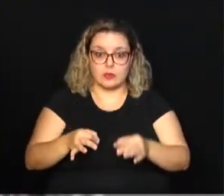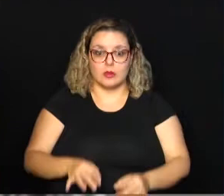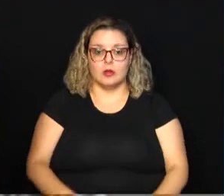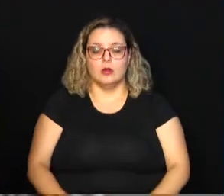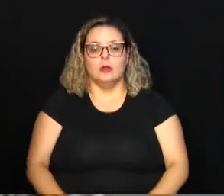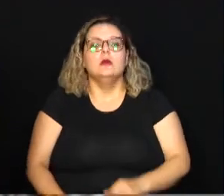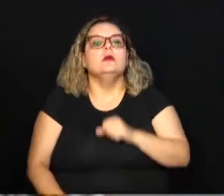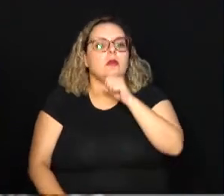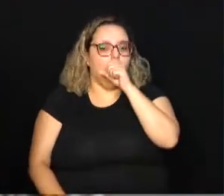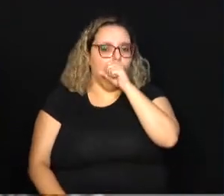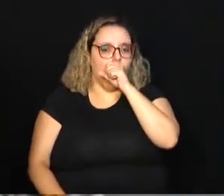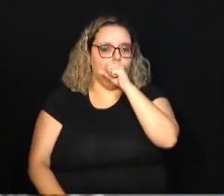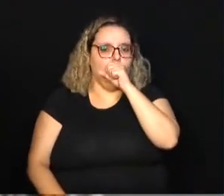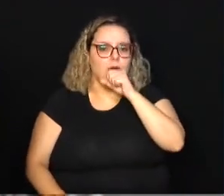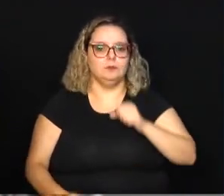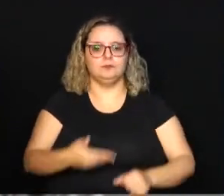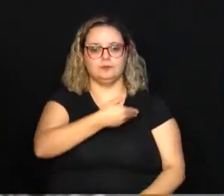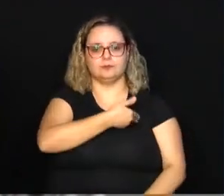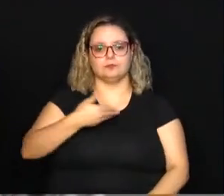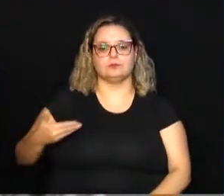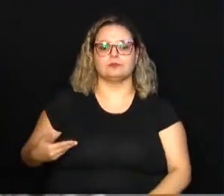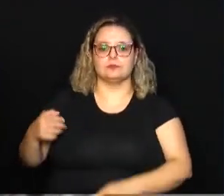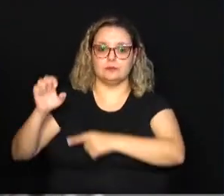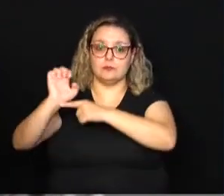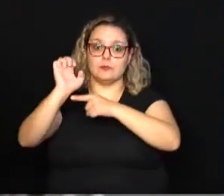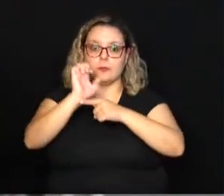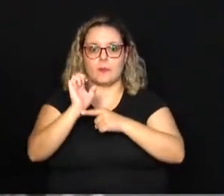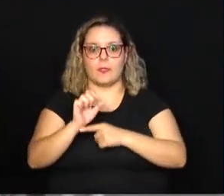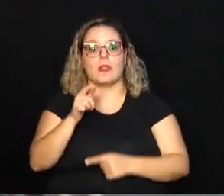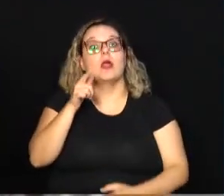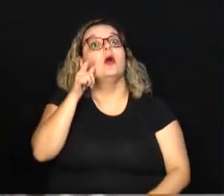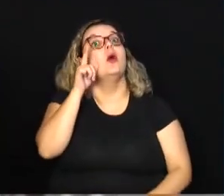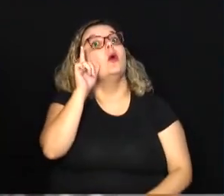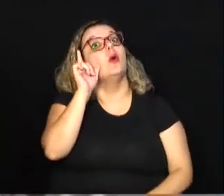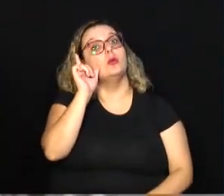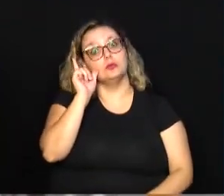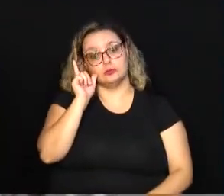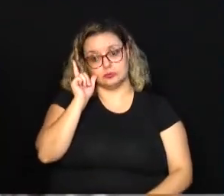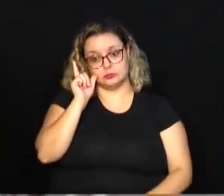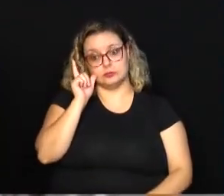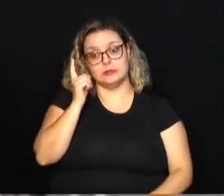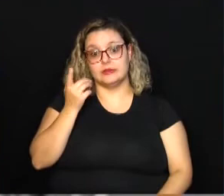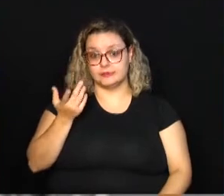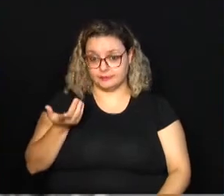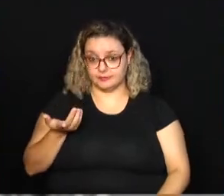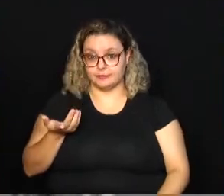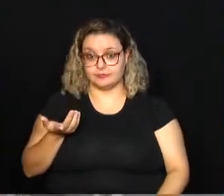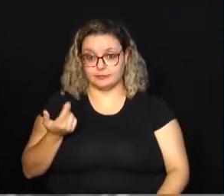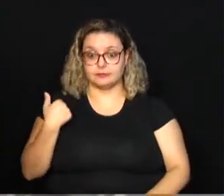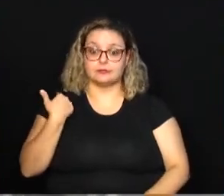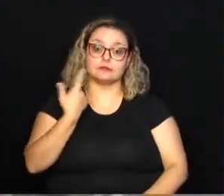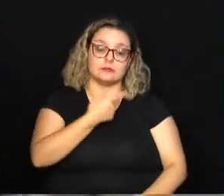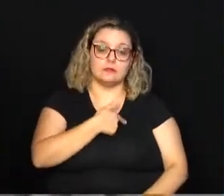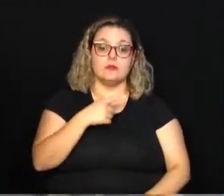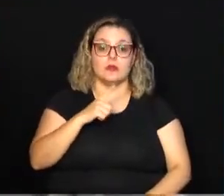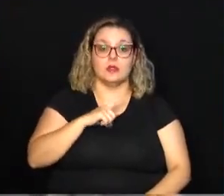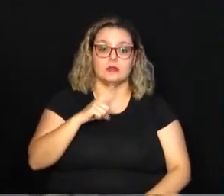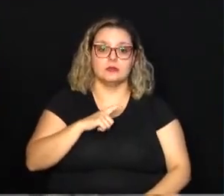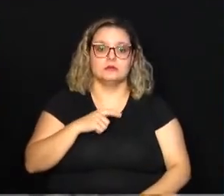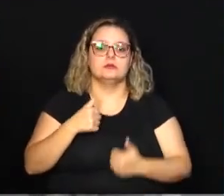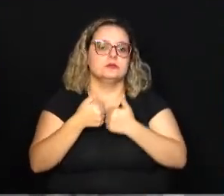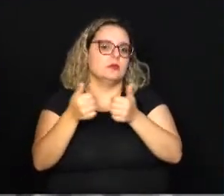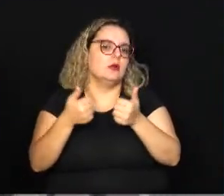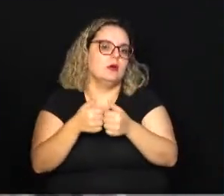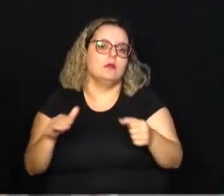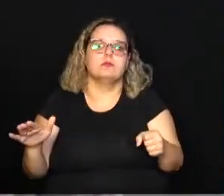o governador do estado a evitar as aulas presenciais saiu ontem, né? Quer dizer, a gente tem uma situação de ônibus